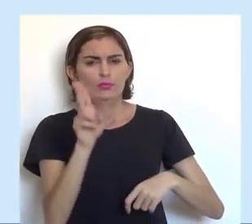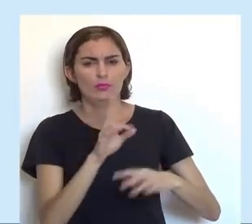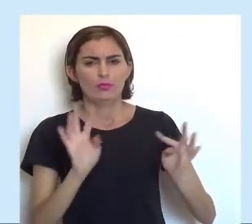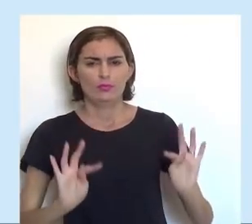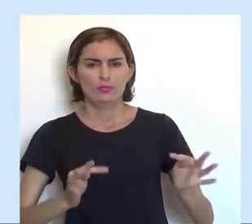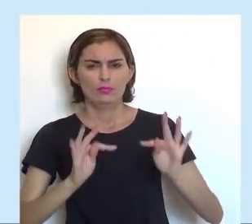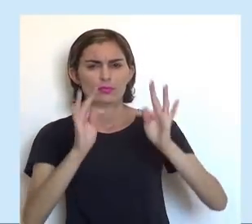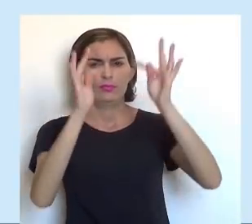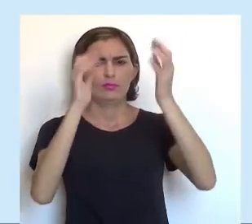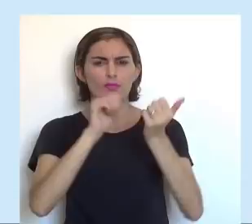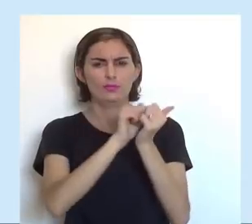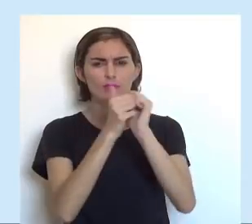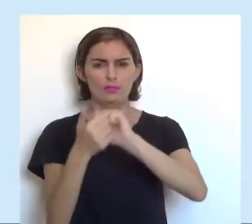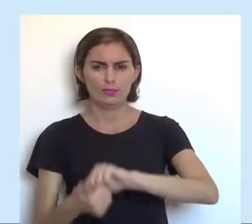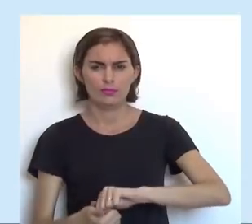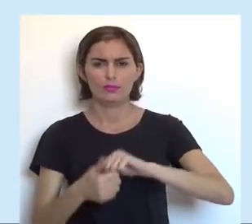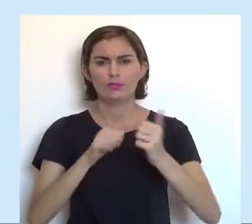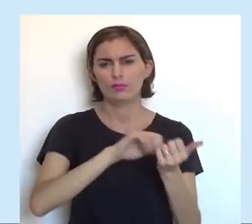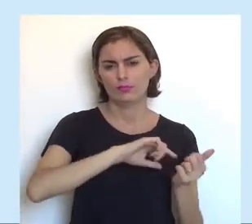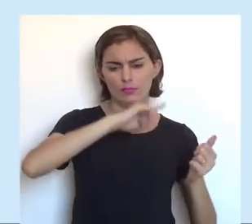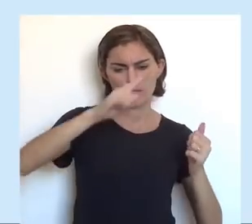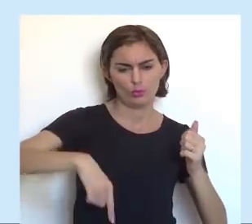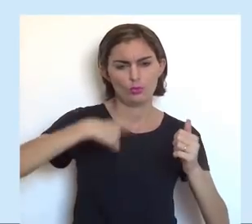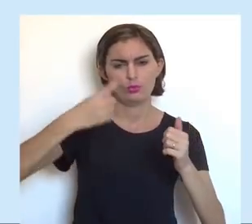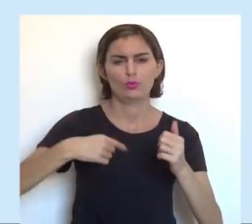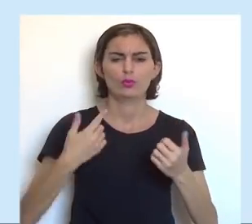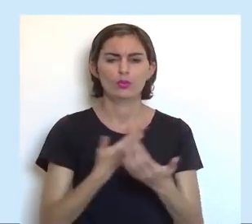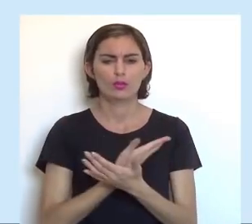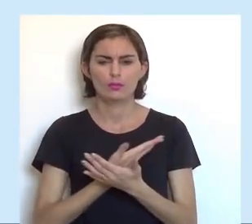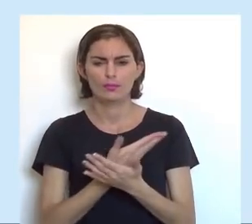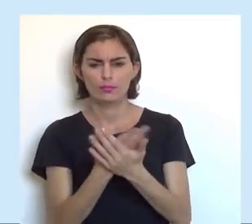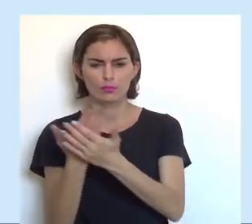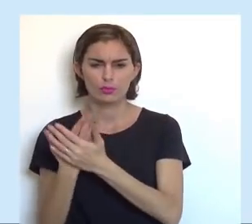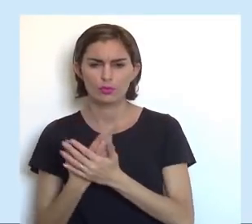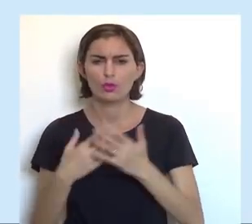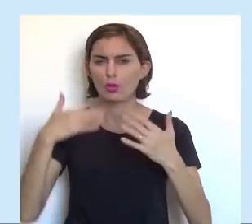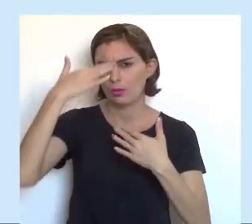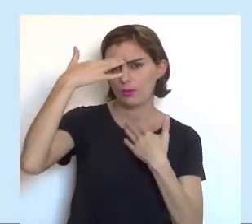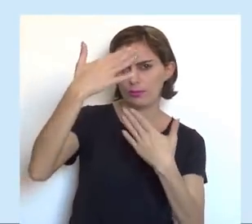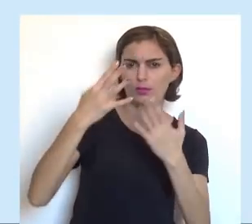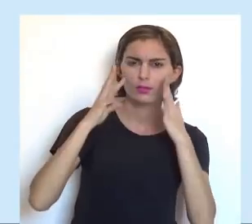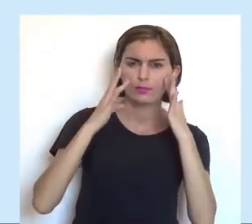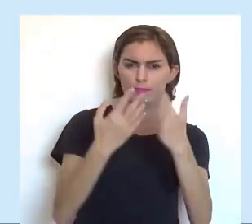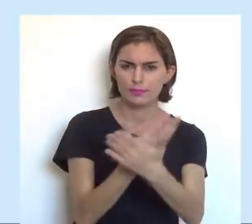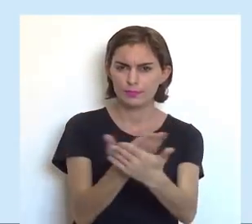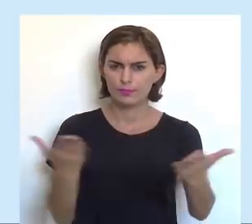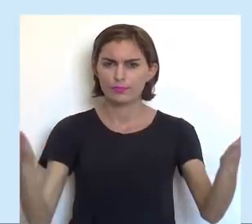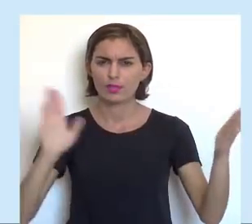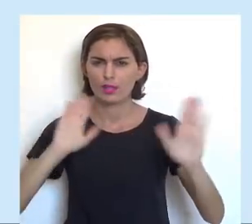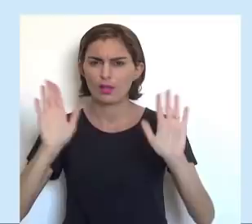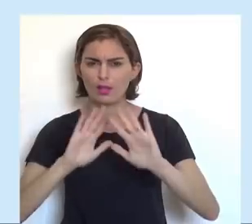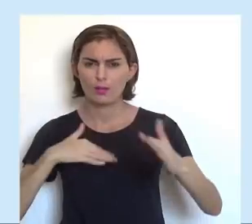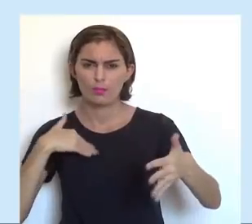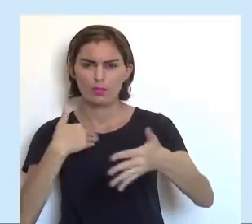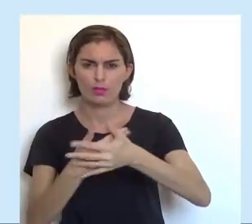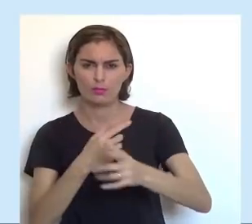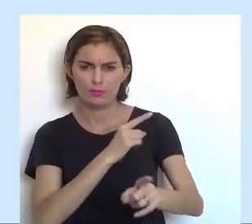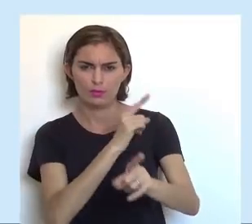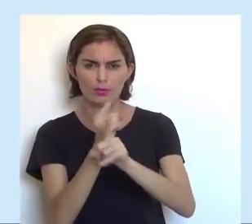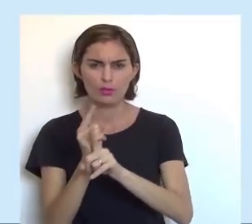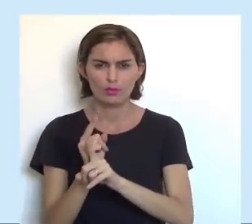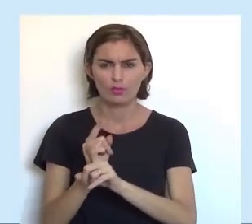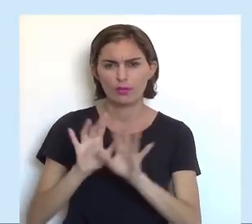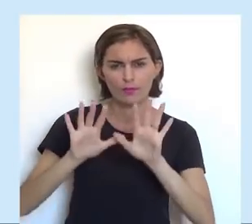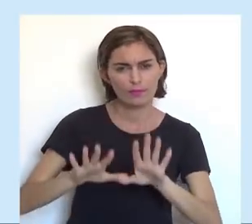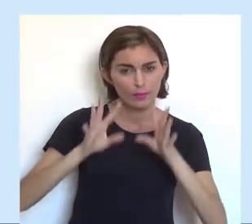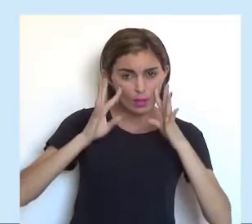utilizar essa tecnologia que é a da pirólise do pneu. Então, amigos estudantes, obrigado pela atenção por vocês e até o nosso próximo